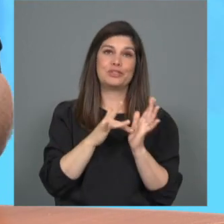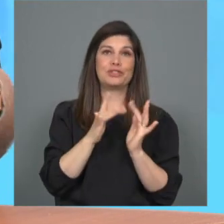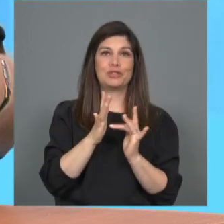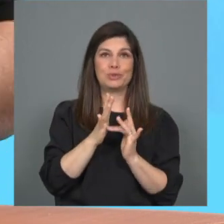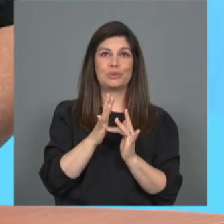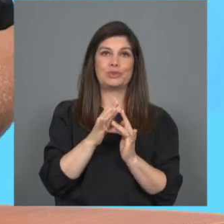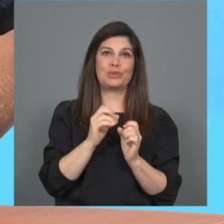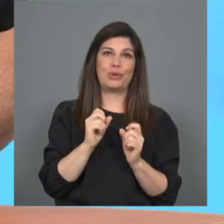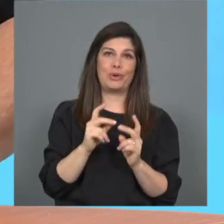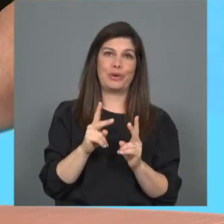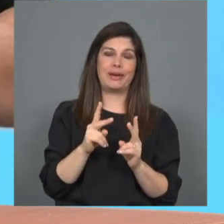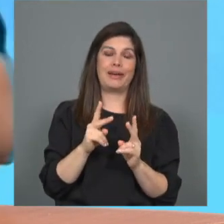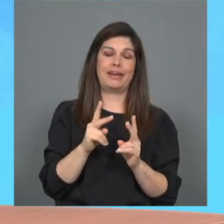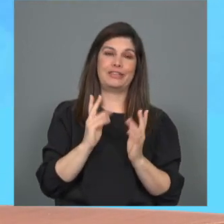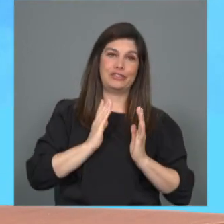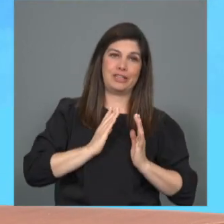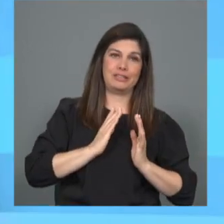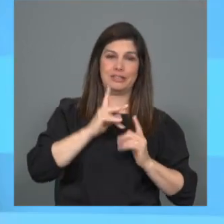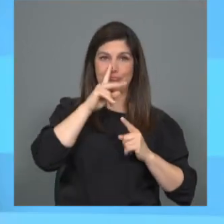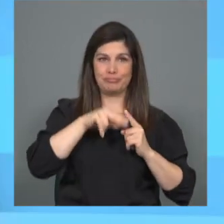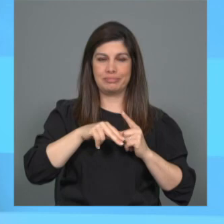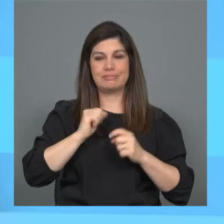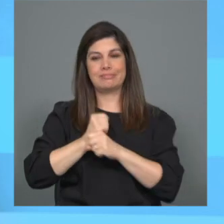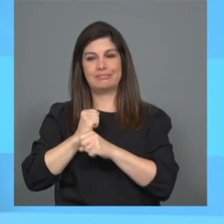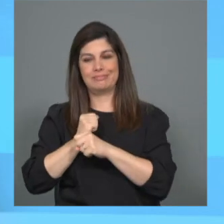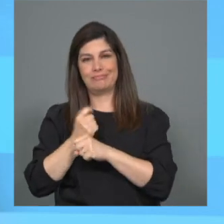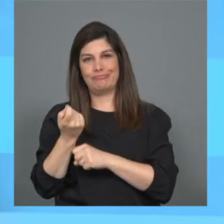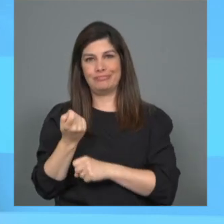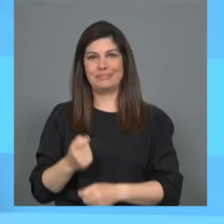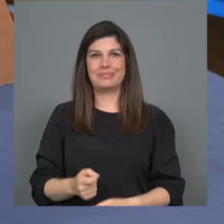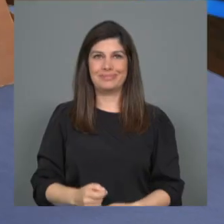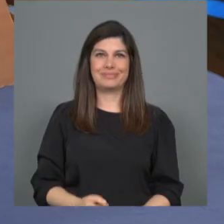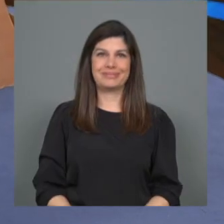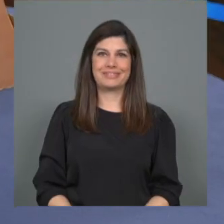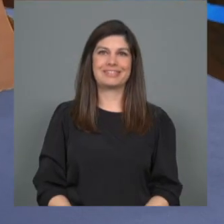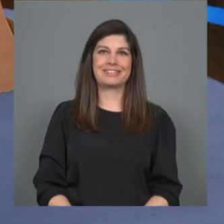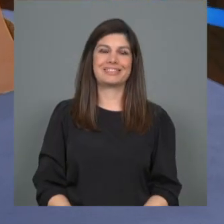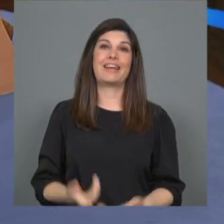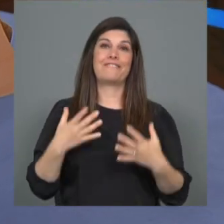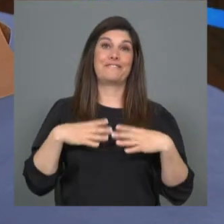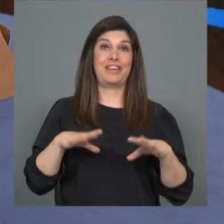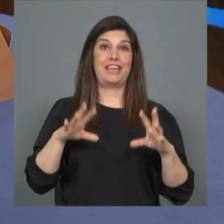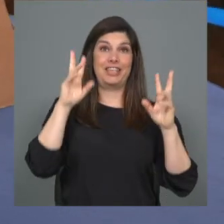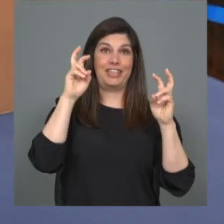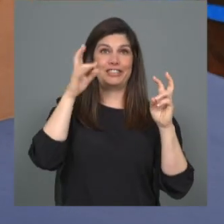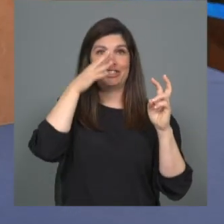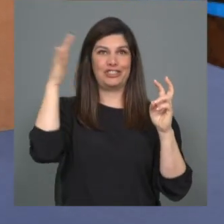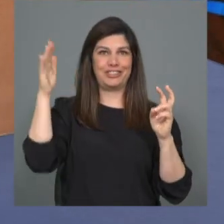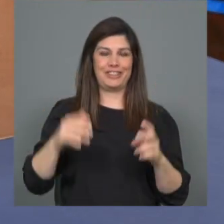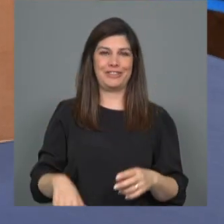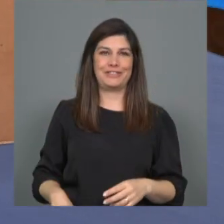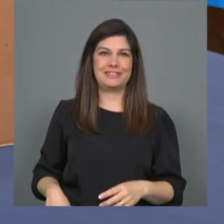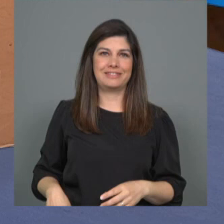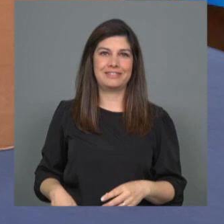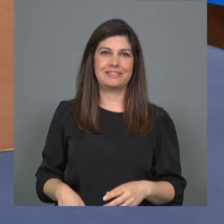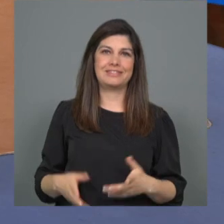de trabalho no meio do descanso. As férias no estrangeiro. As férias no estrangeiro, exatamente. Mas, portanto, o descanso é realmente qualquer